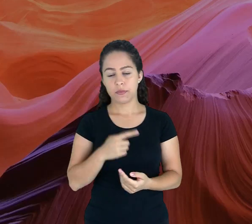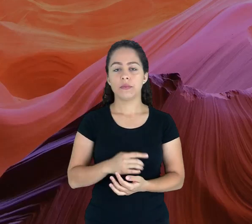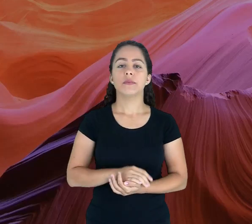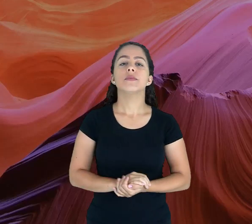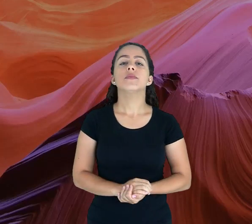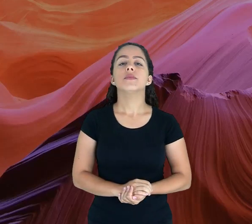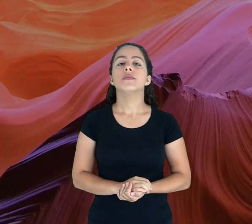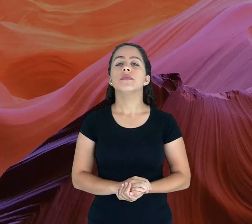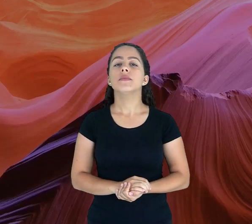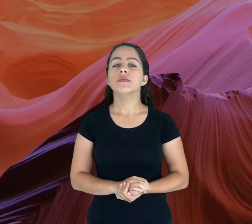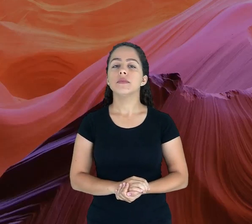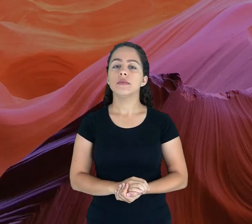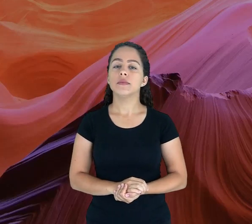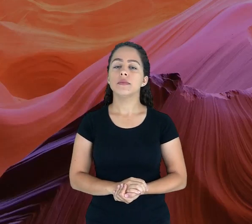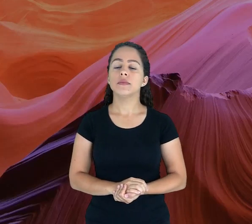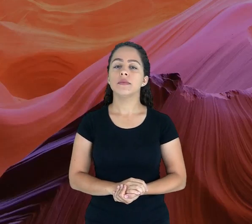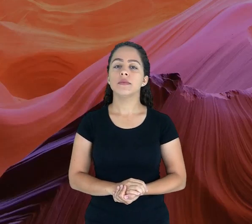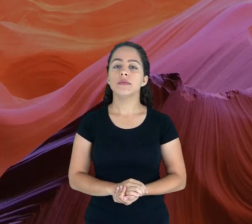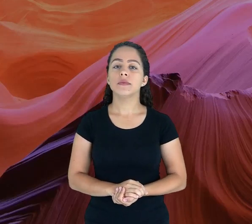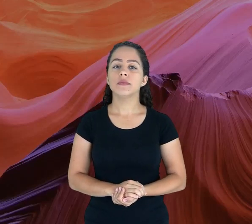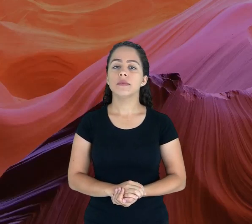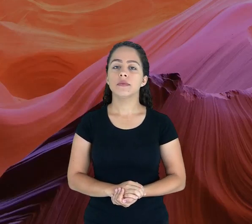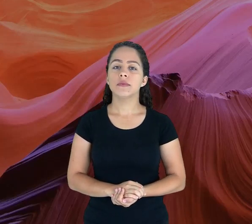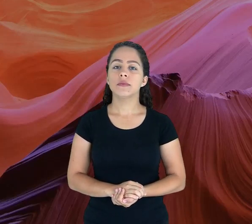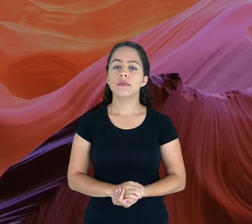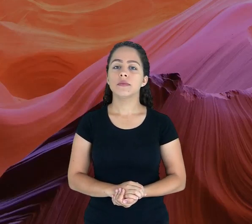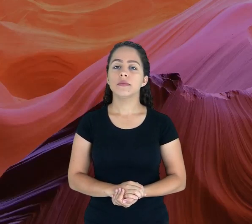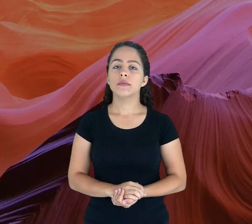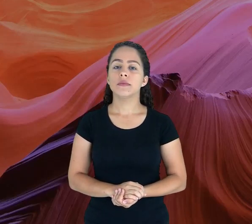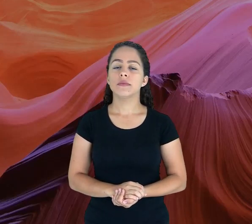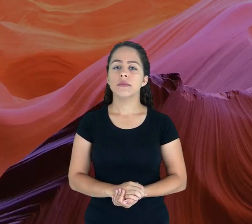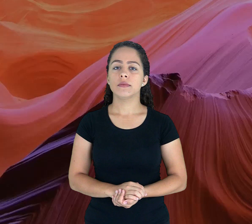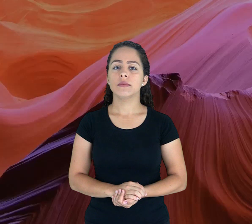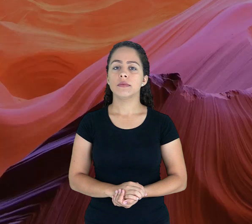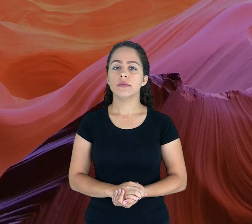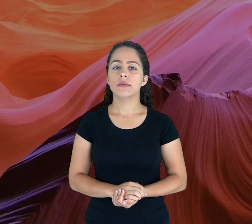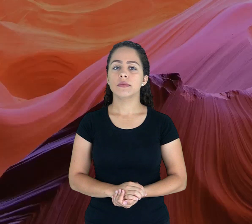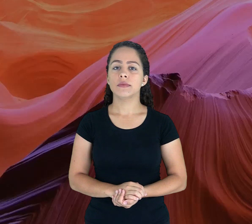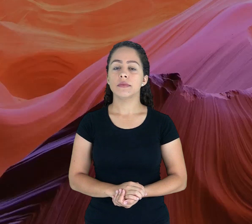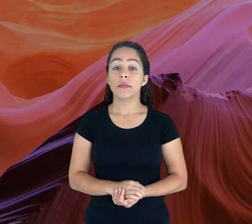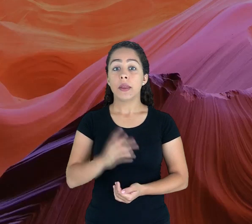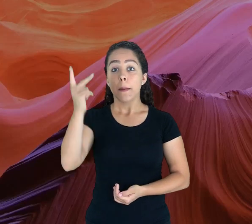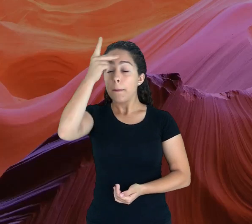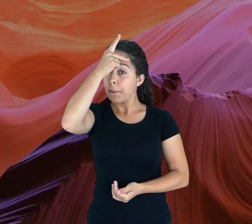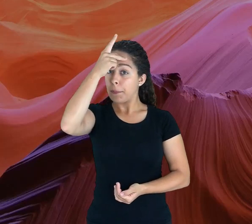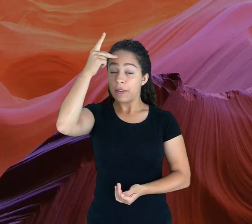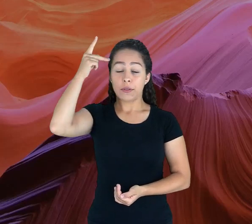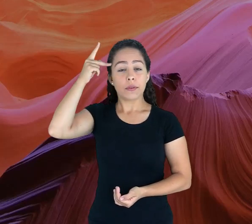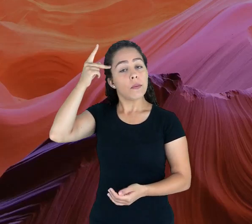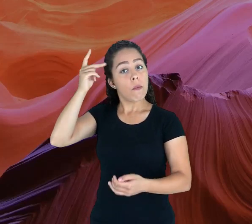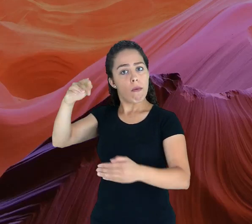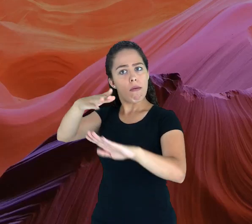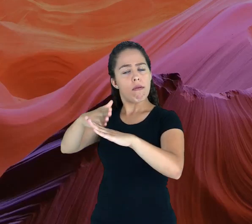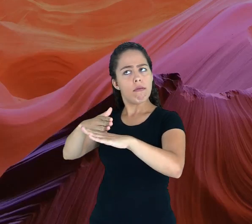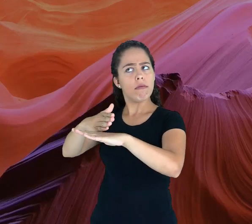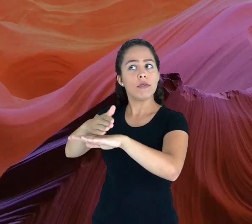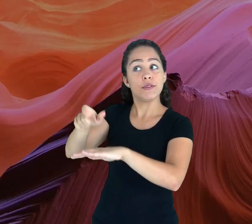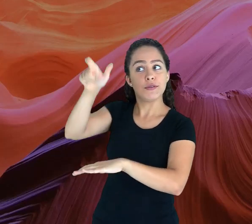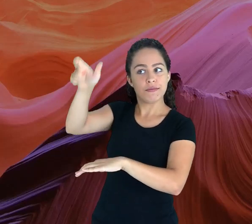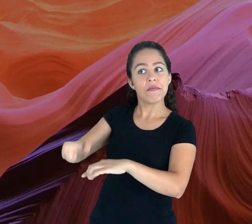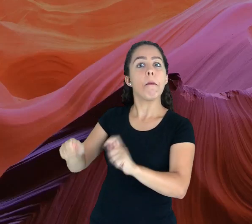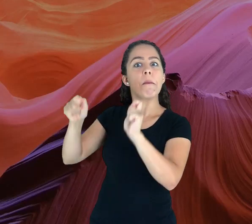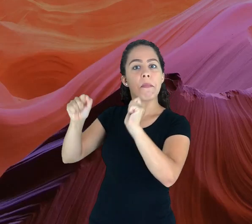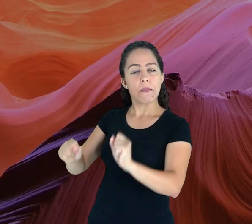é para você definir o que que a pessoa que tem acesso pode fazer. Então, ela pode